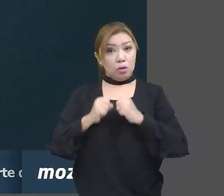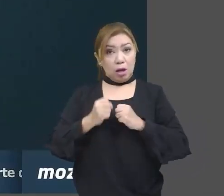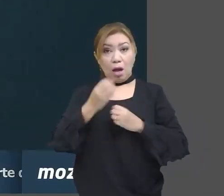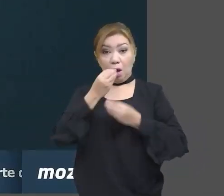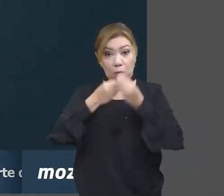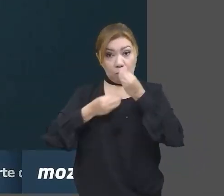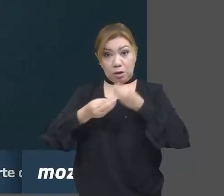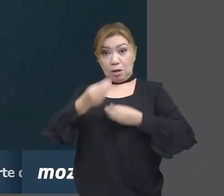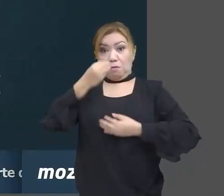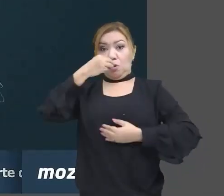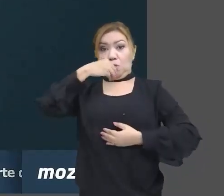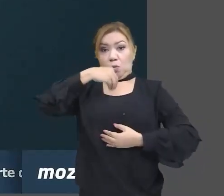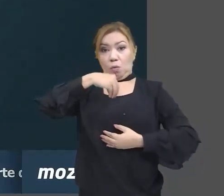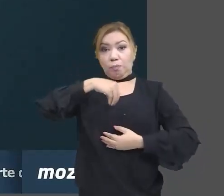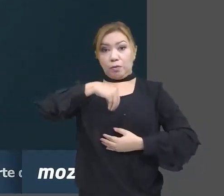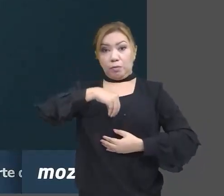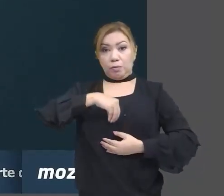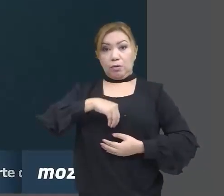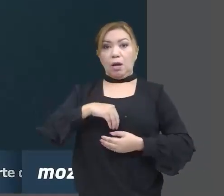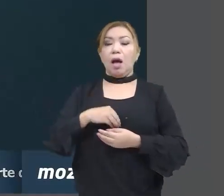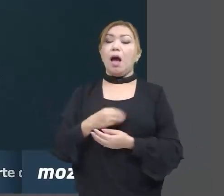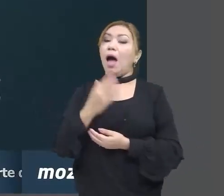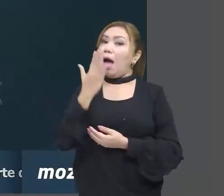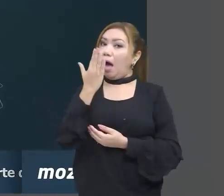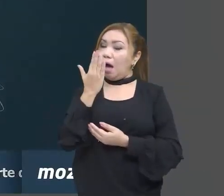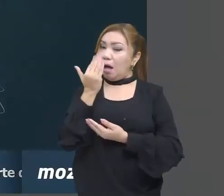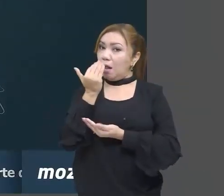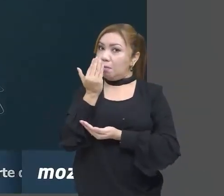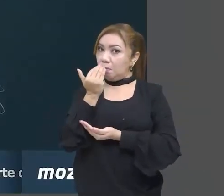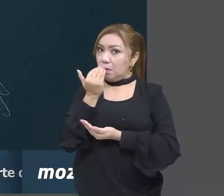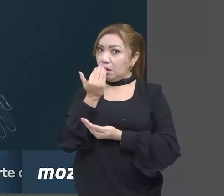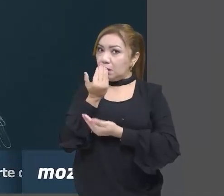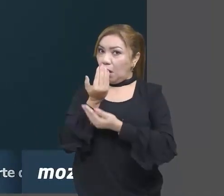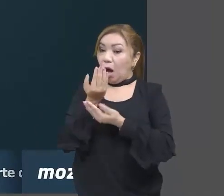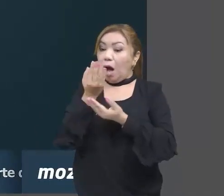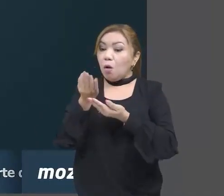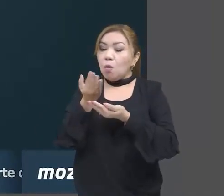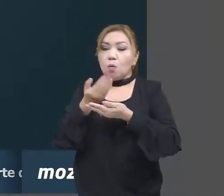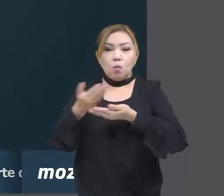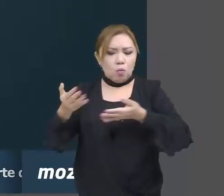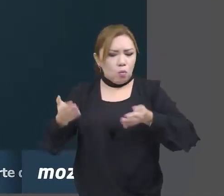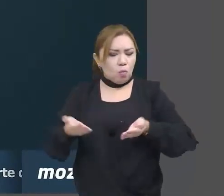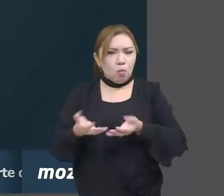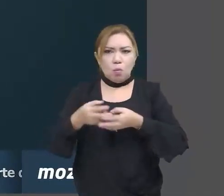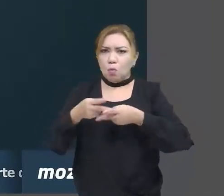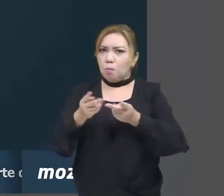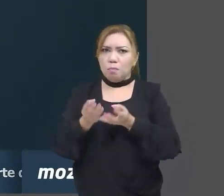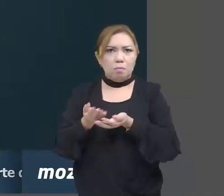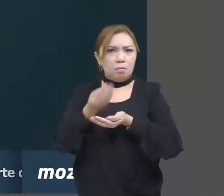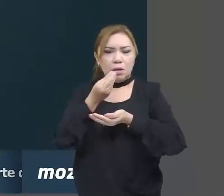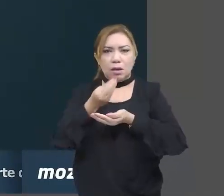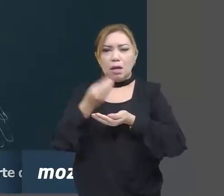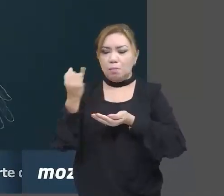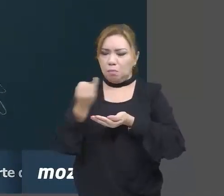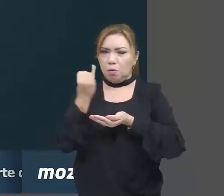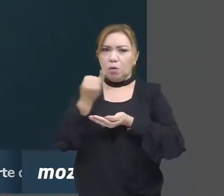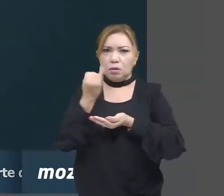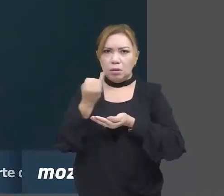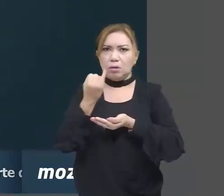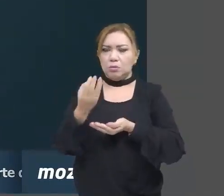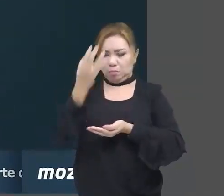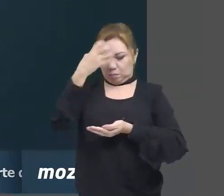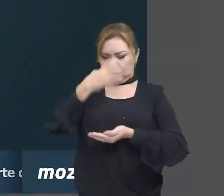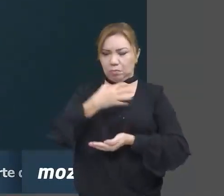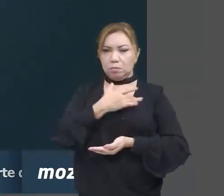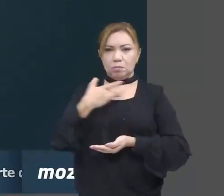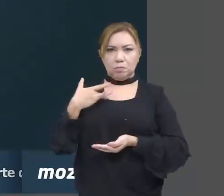até o estômago. Então a alimentação, ela é muito importante por conta disso, né? Existe todo esse processo que nós acabamos de ver para